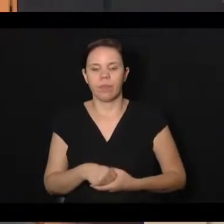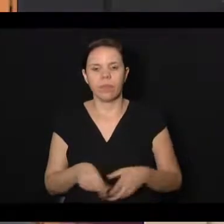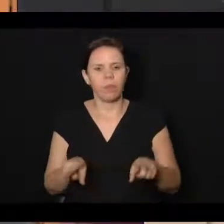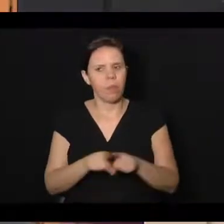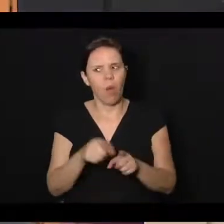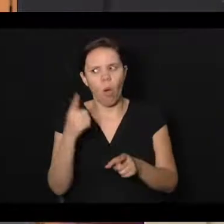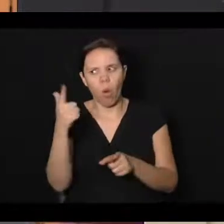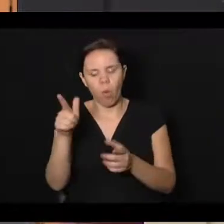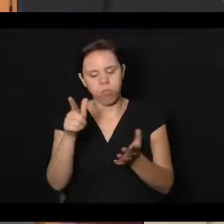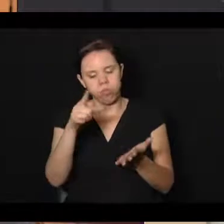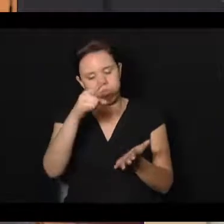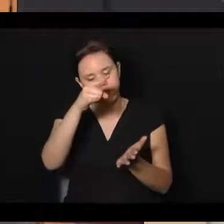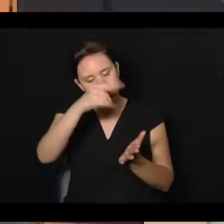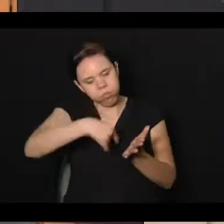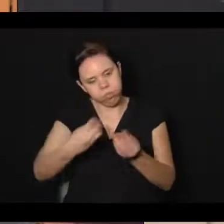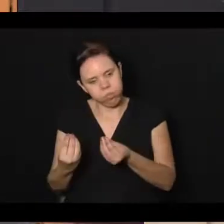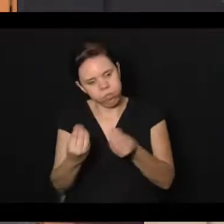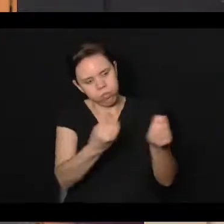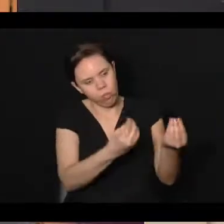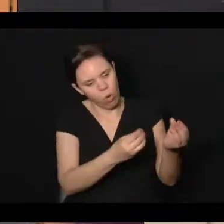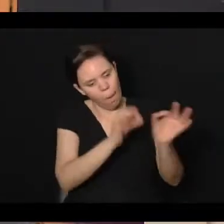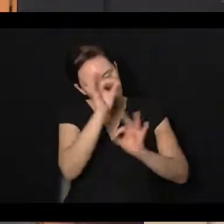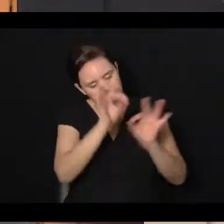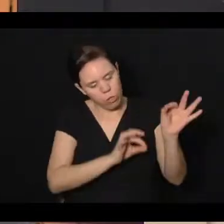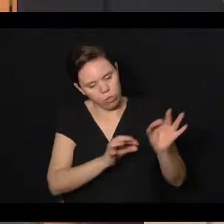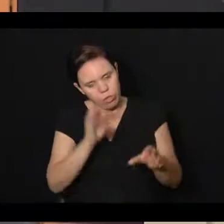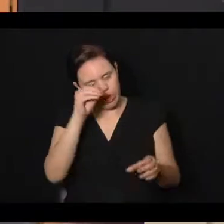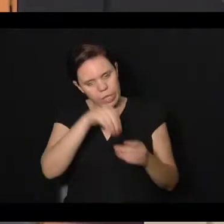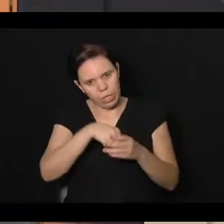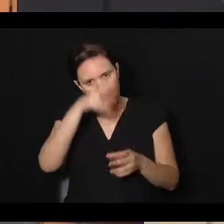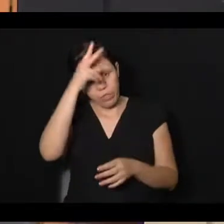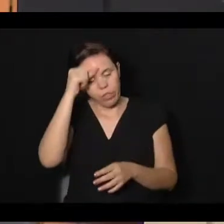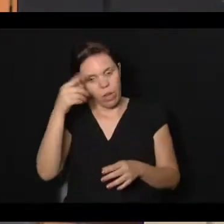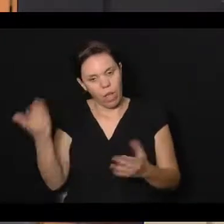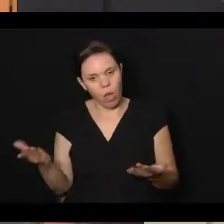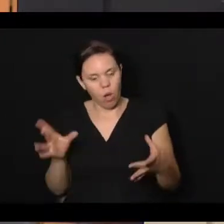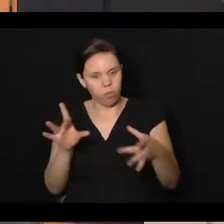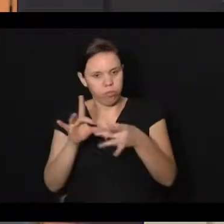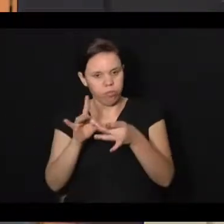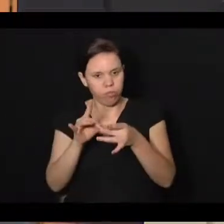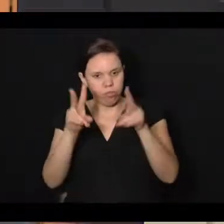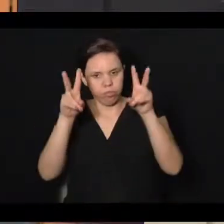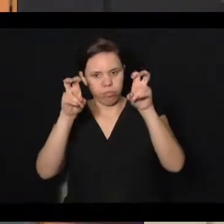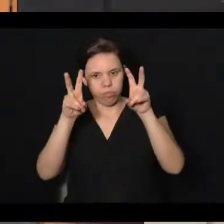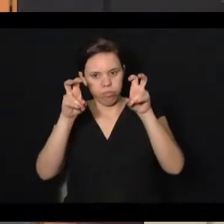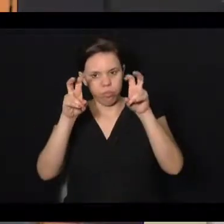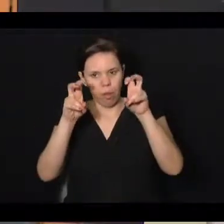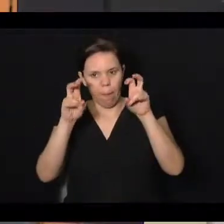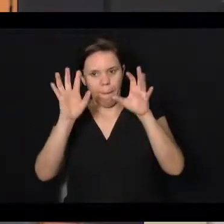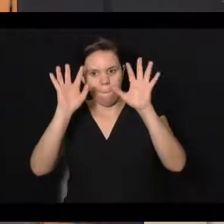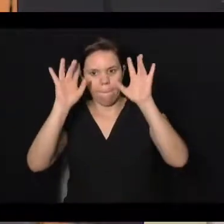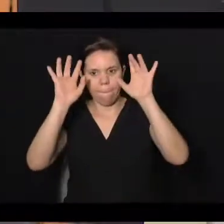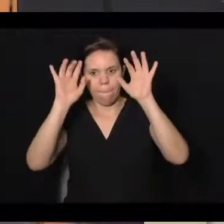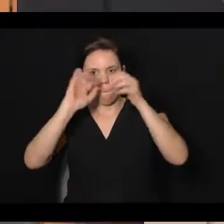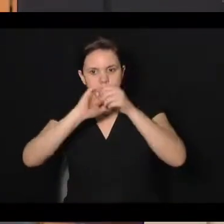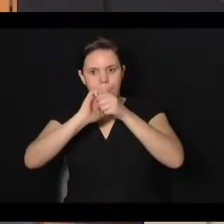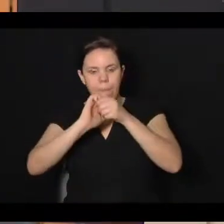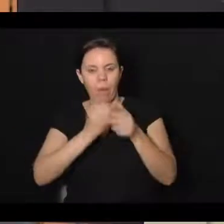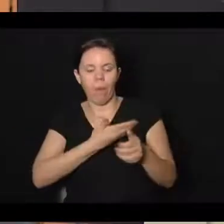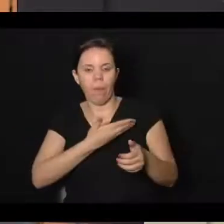projectos que têm nem da prefeitura que hoje o parceiro da cidade mão amiga é que existe um trabalho aí